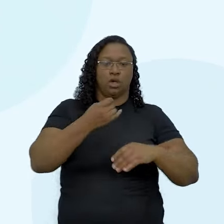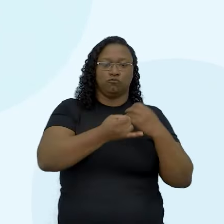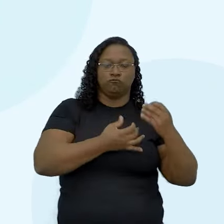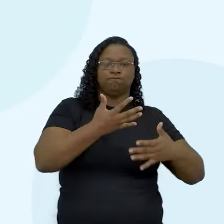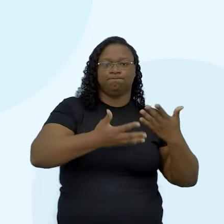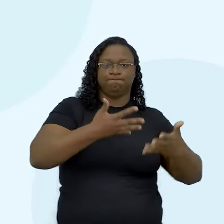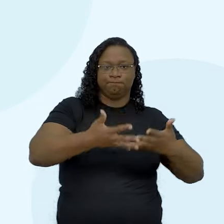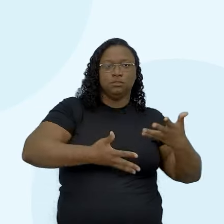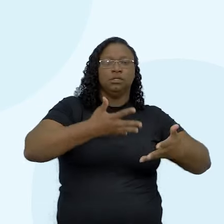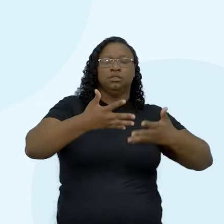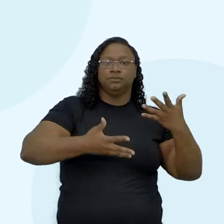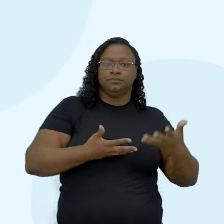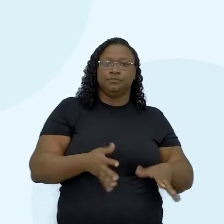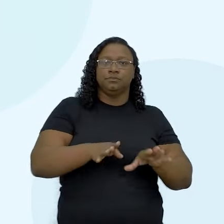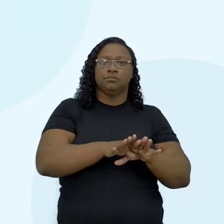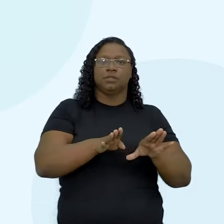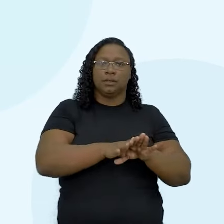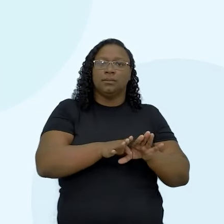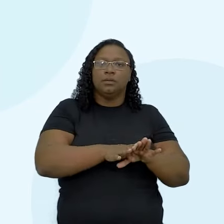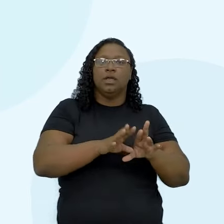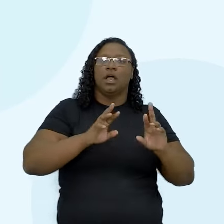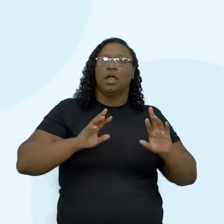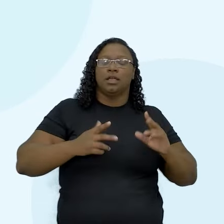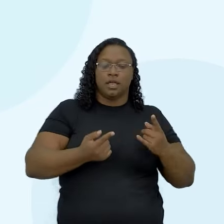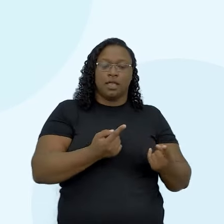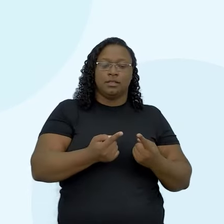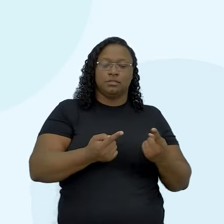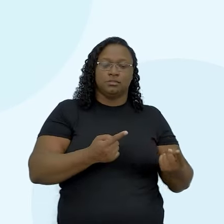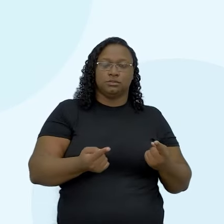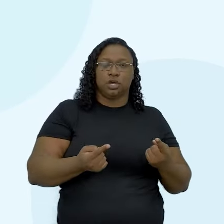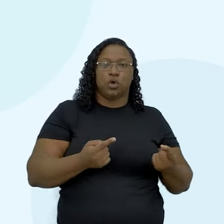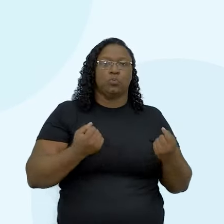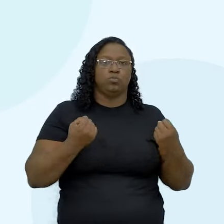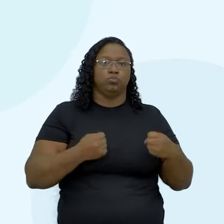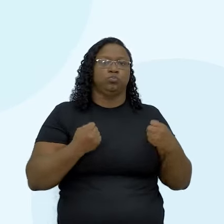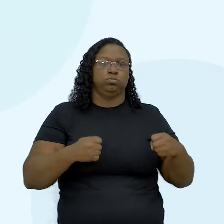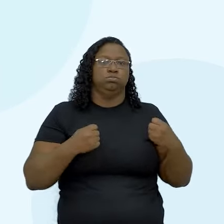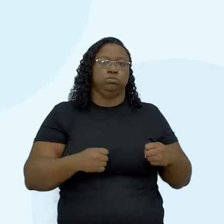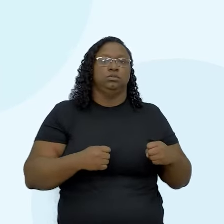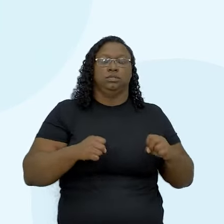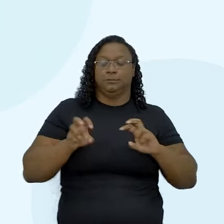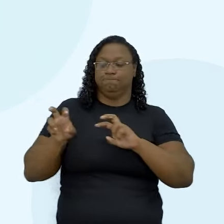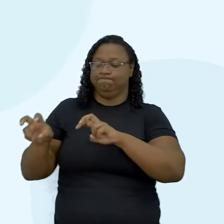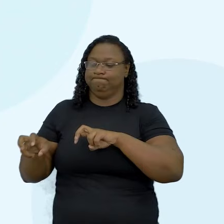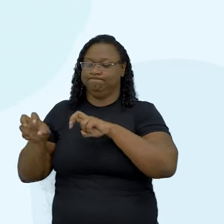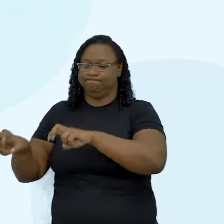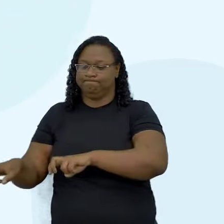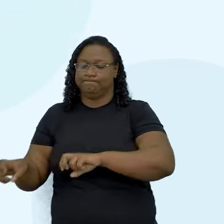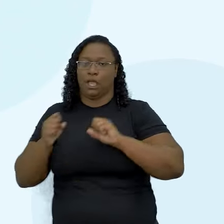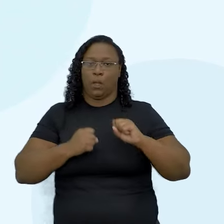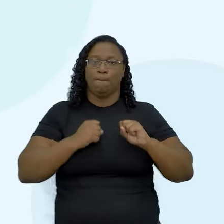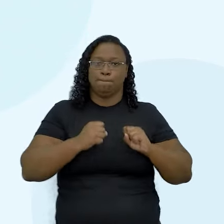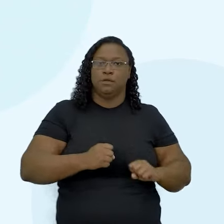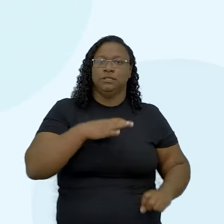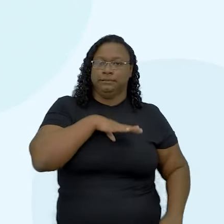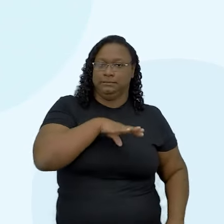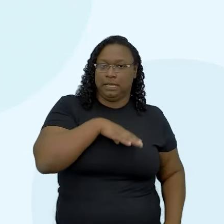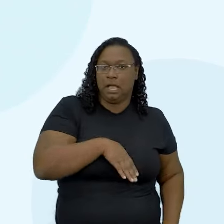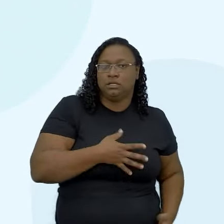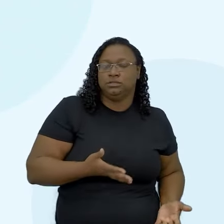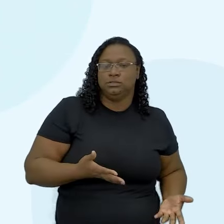do Marx também em relação à diferença entre o proletário urbano do proletário rural, tá? Ainda pressupõe o